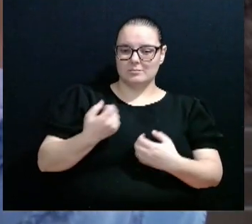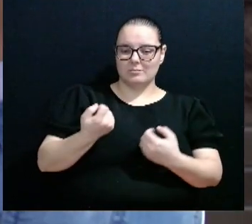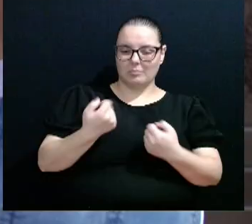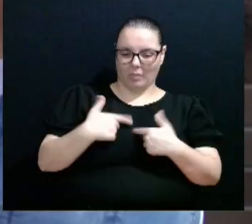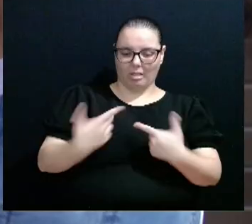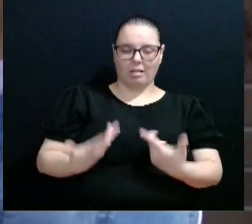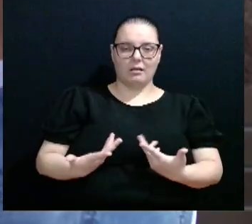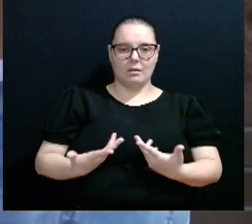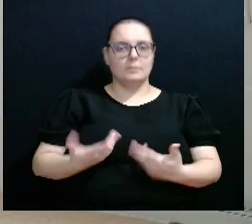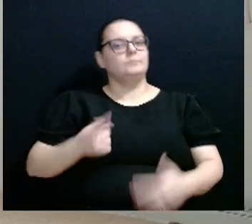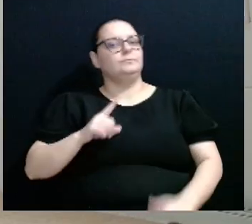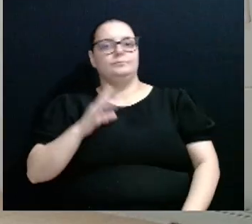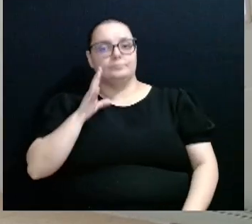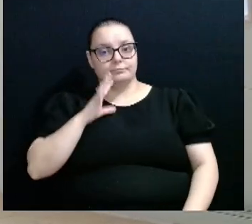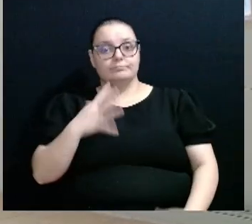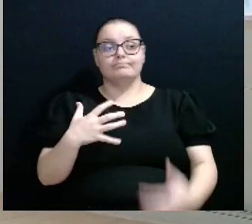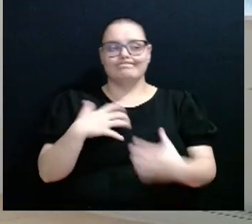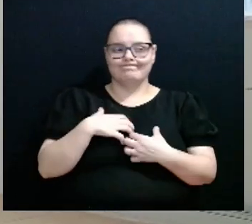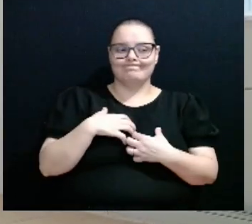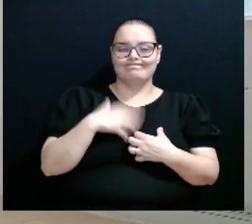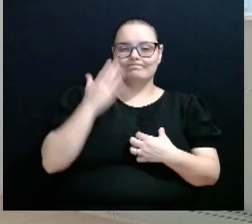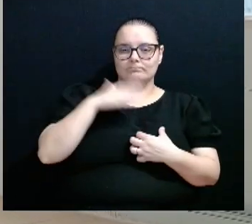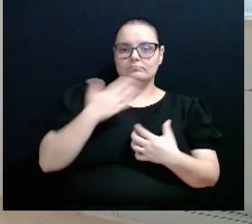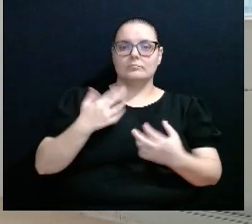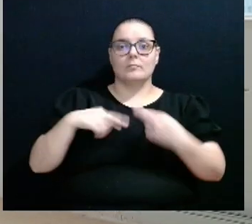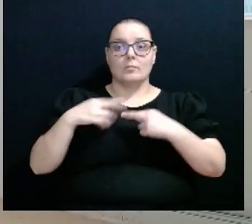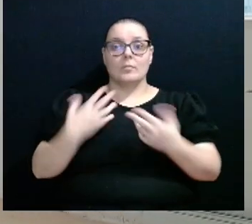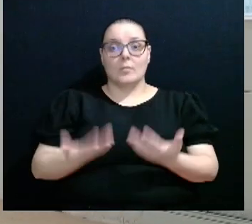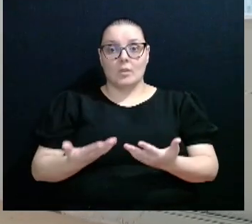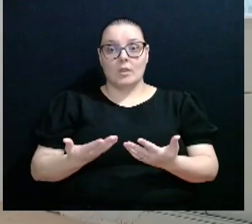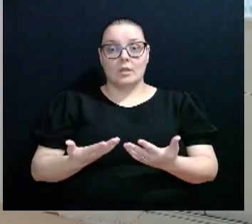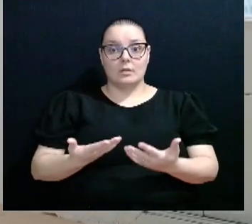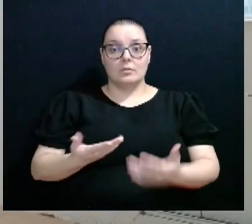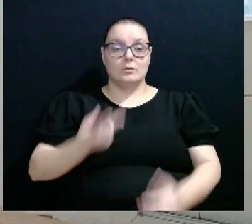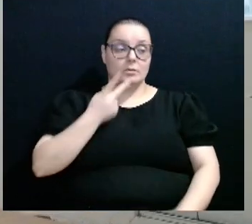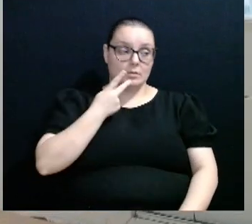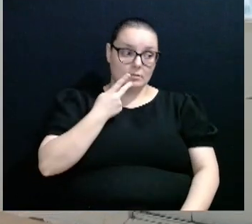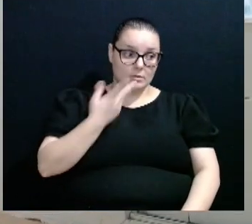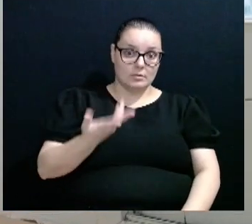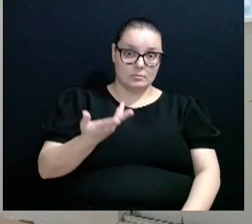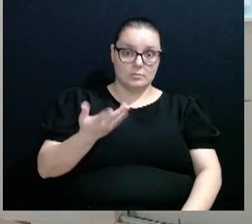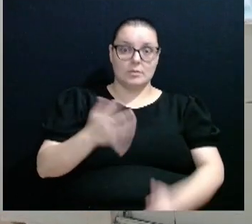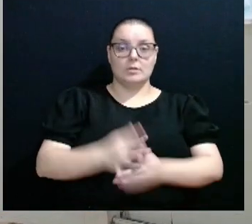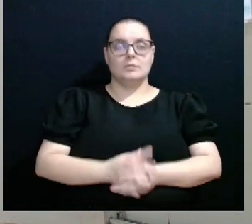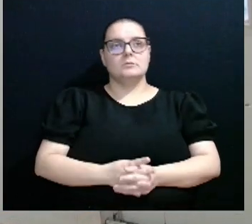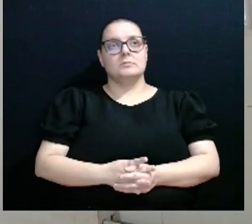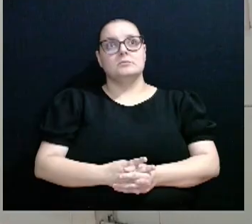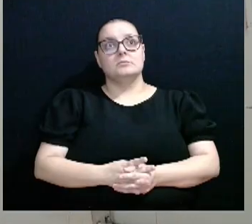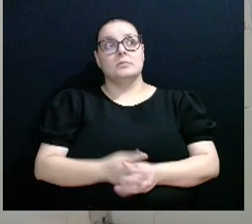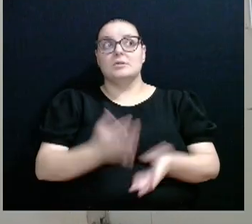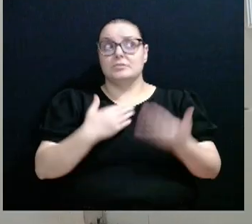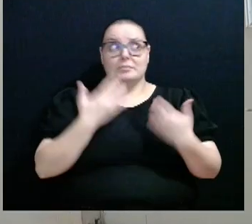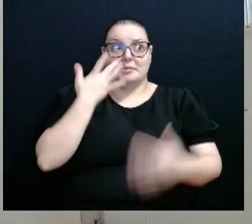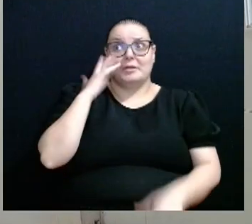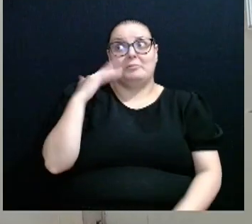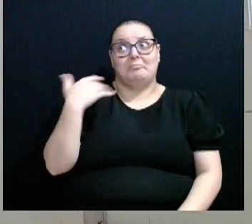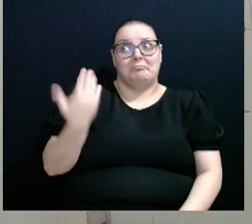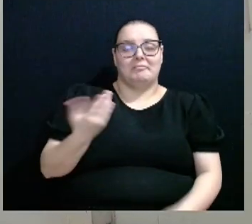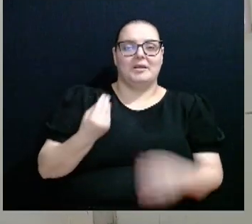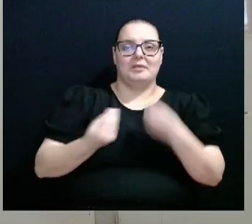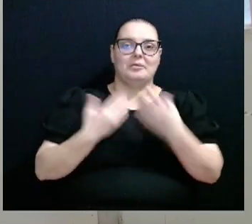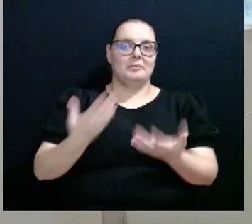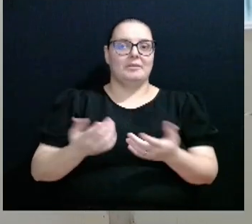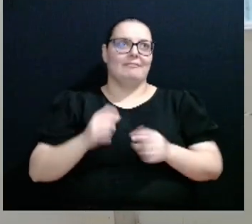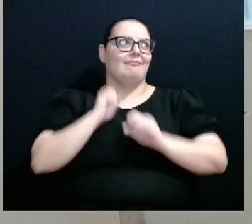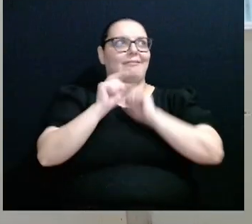elas se sentem mal em relação àquilo que estão falando sobre ela. E antigamente talvez a gente nem sabia, né? O povo falava cada coisa que a gente falava, o que que é isso?